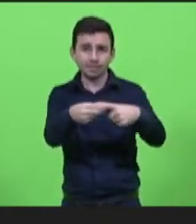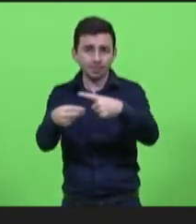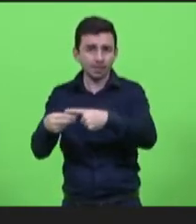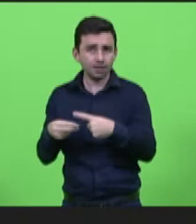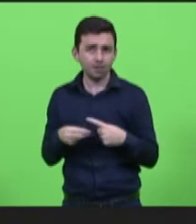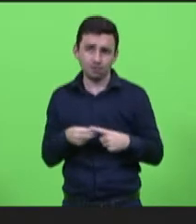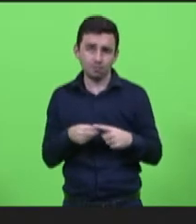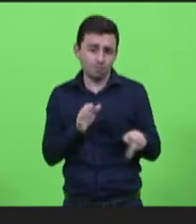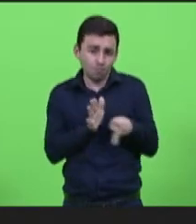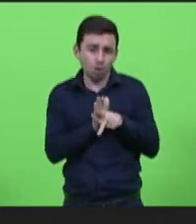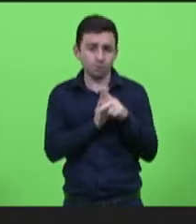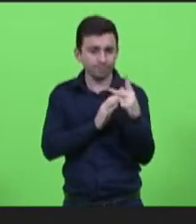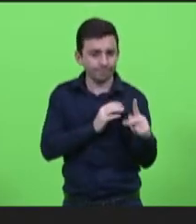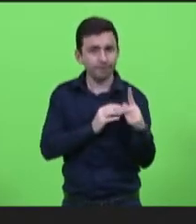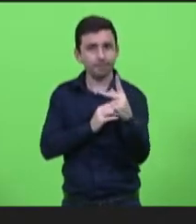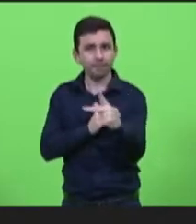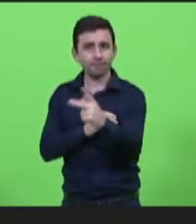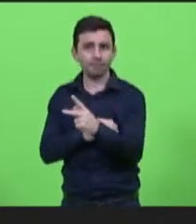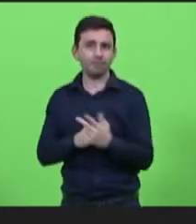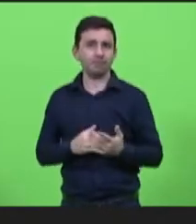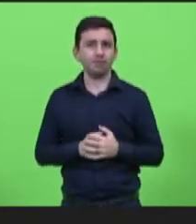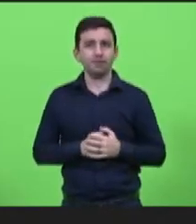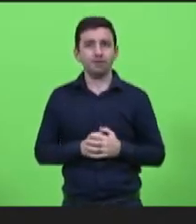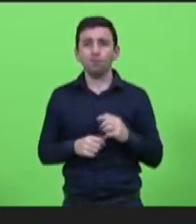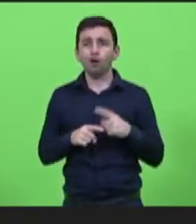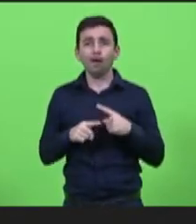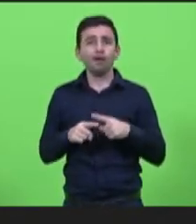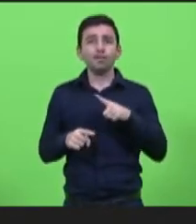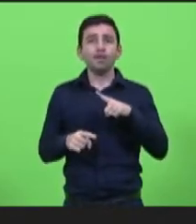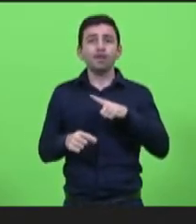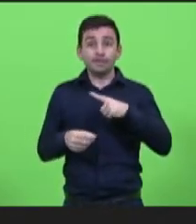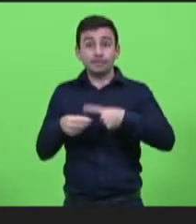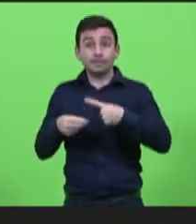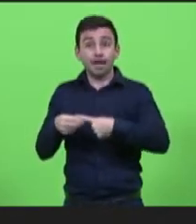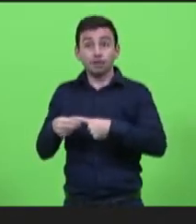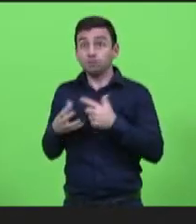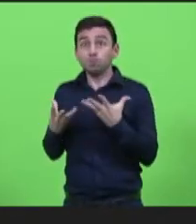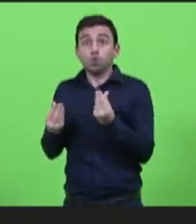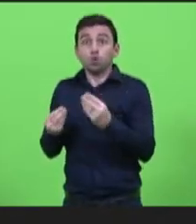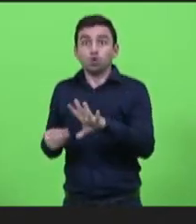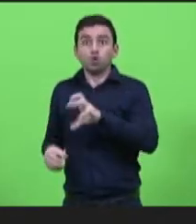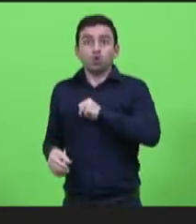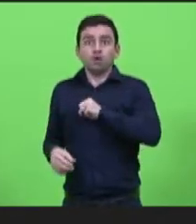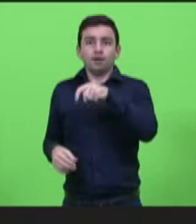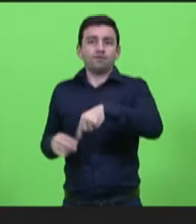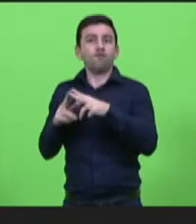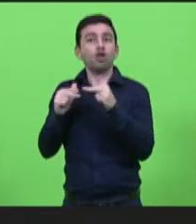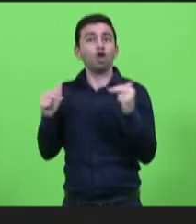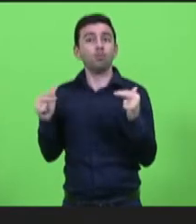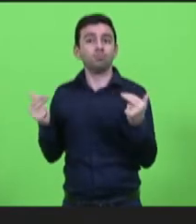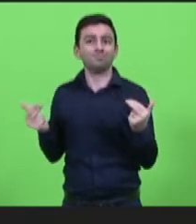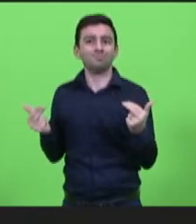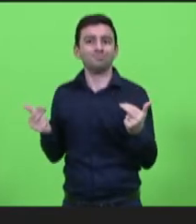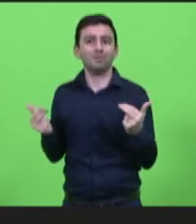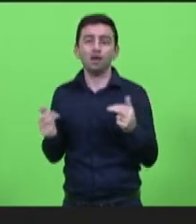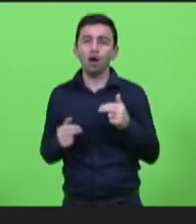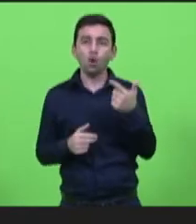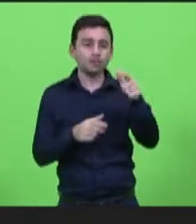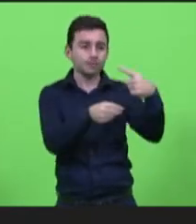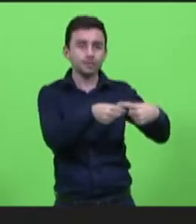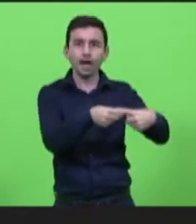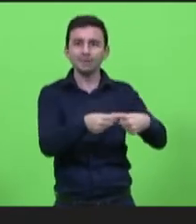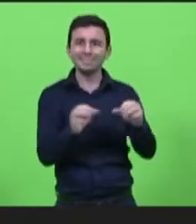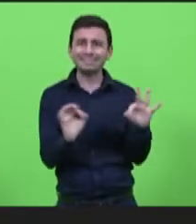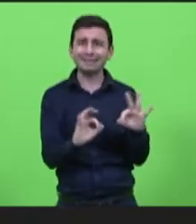naquele município. Né? Porque tem municípios que tem bastante acometimento, como Florianópolis. Tem cidades que não tem nenhum. Eu acho